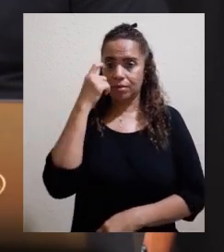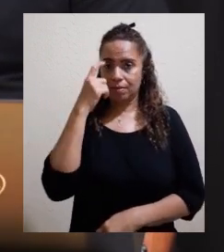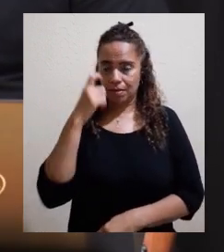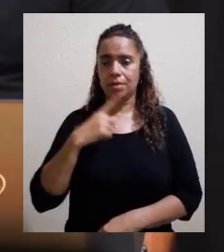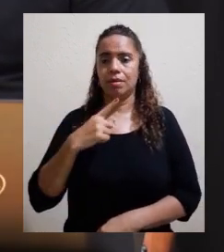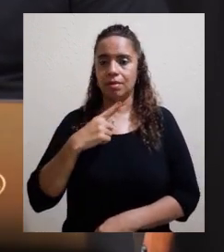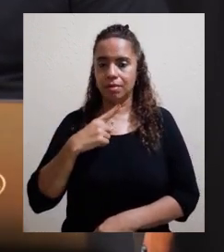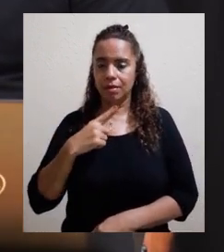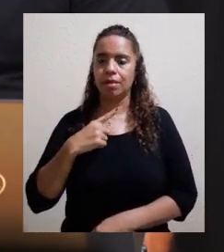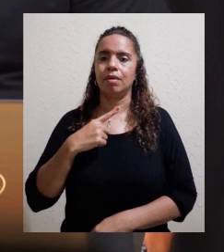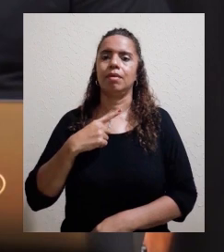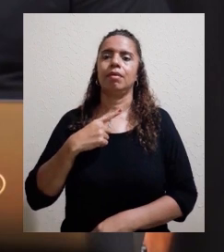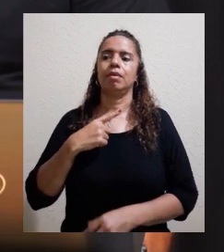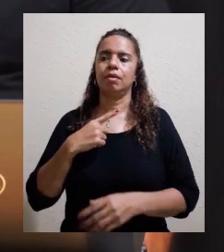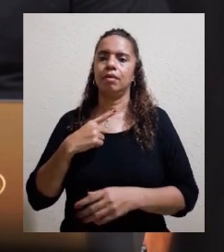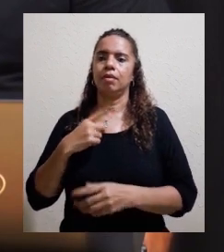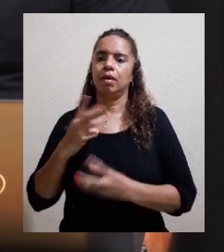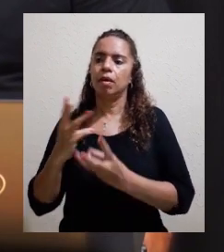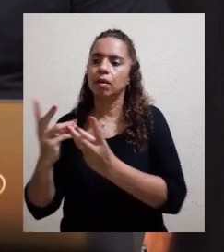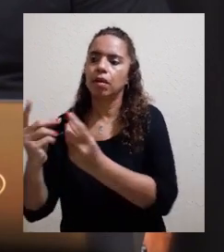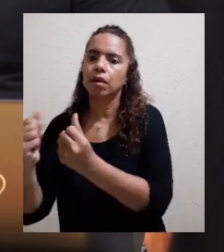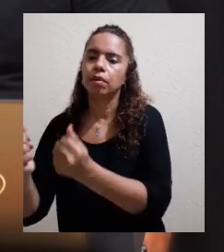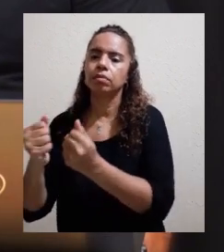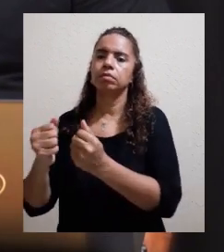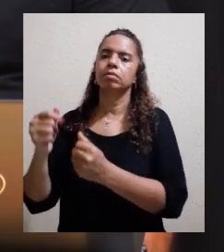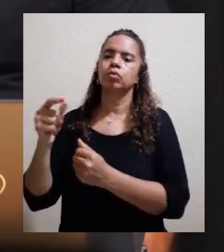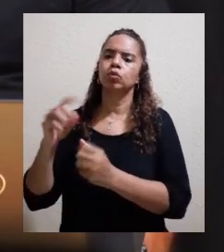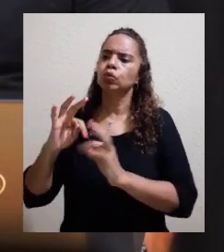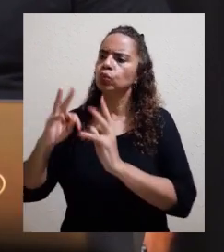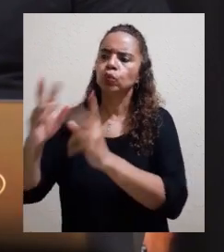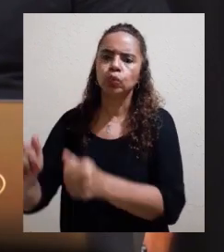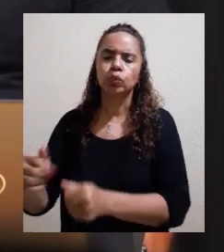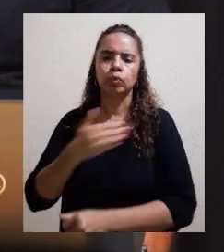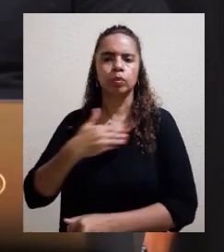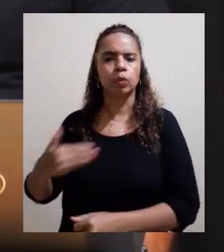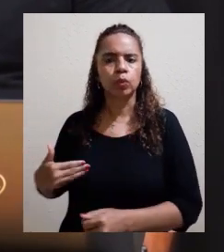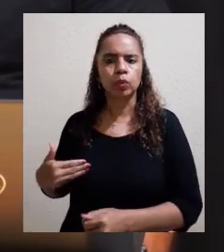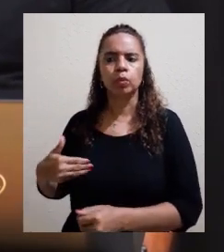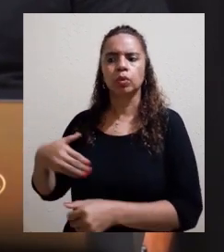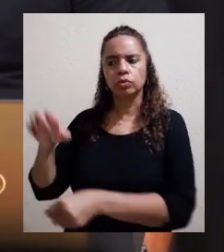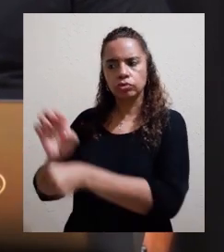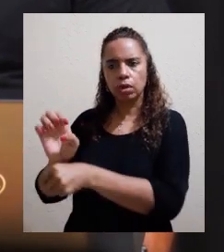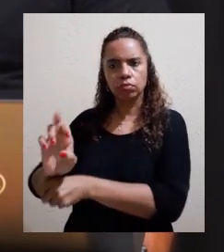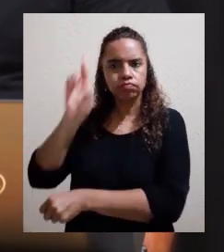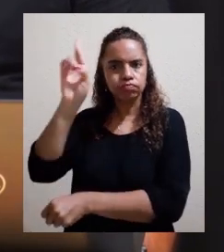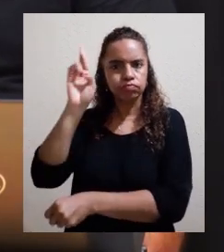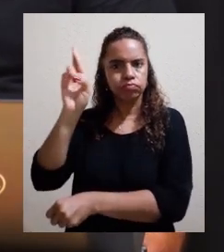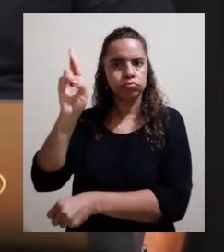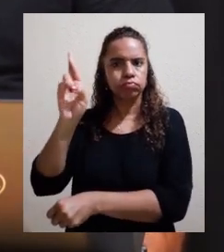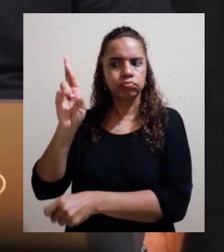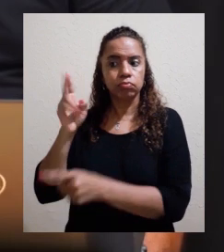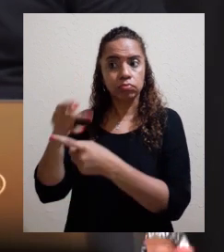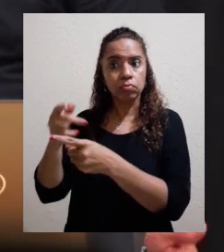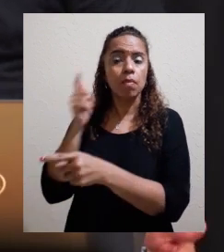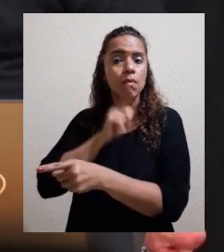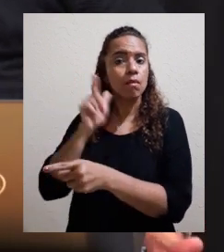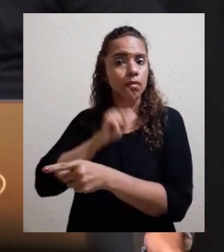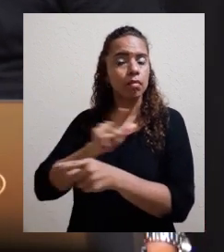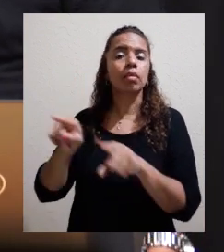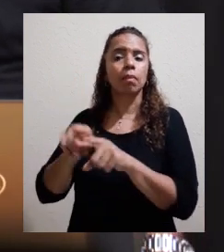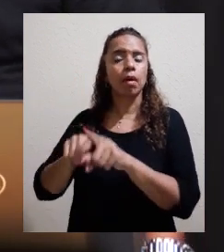os hospitais privados, ou seja, com tudo público e centralizado no Estado, as coisas estão melhorando. Na China, a